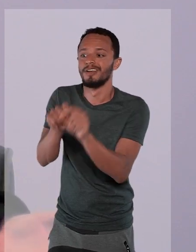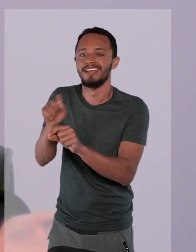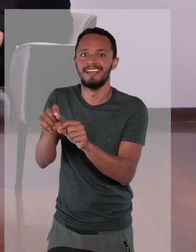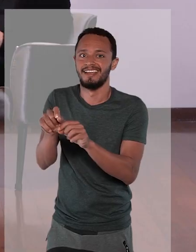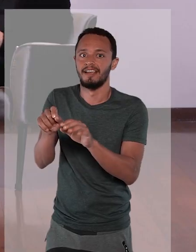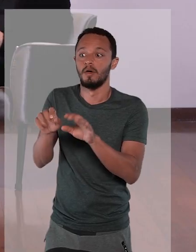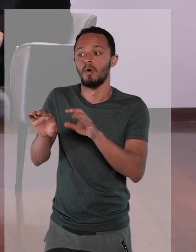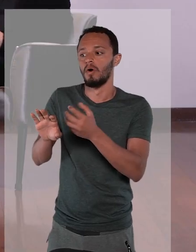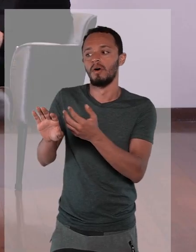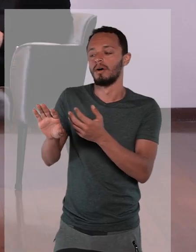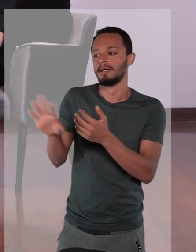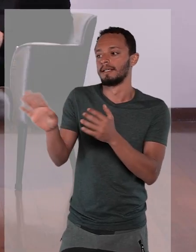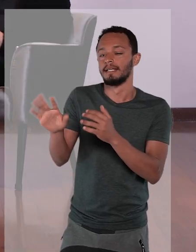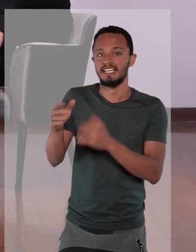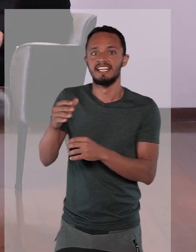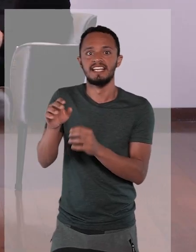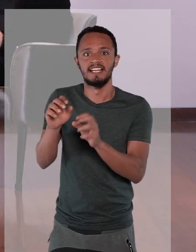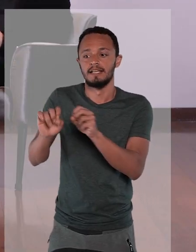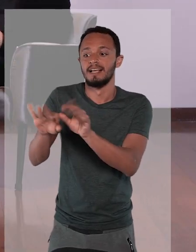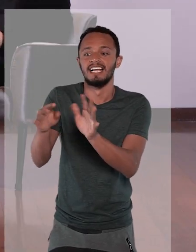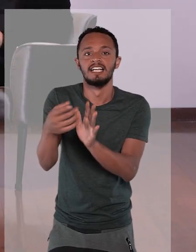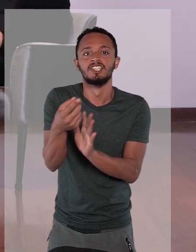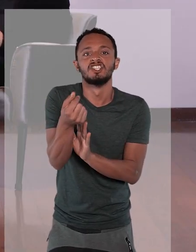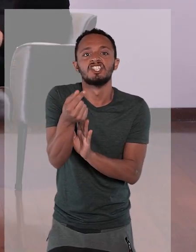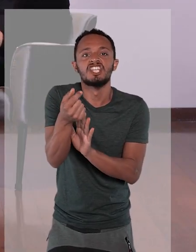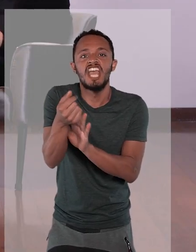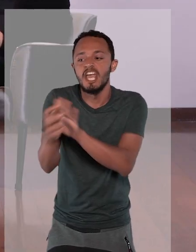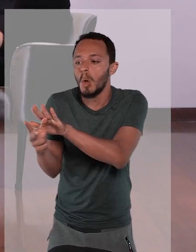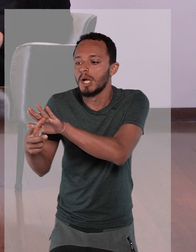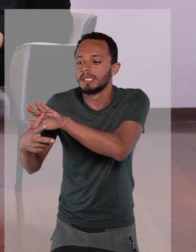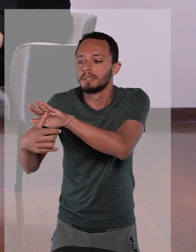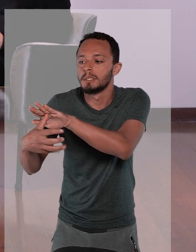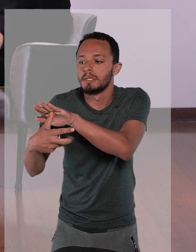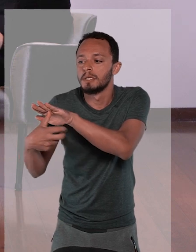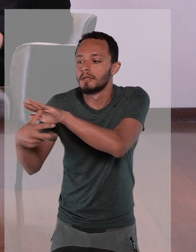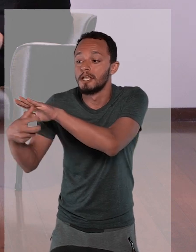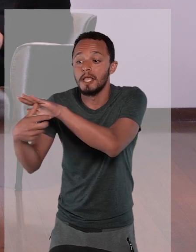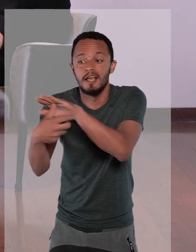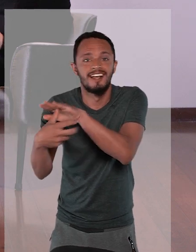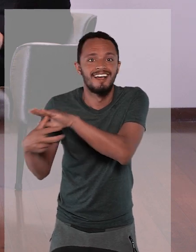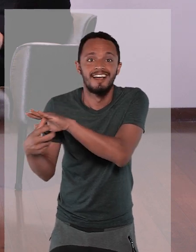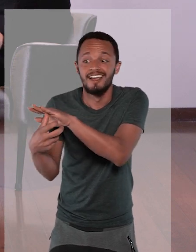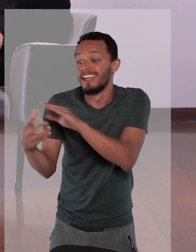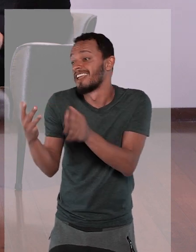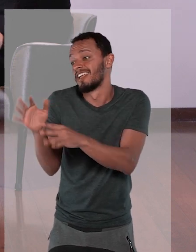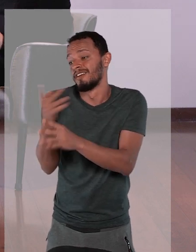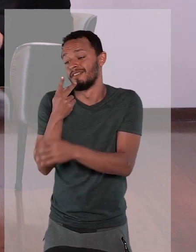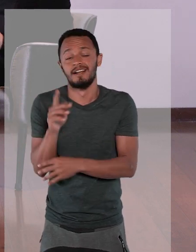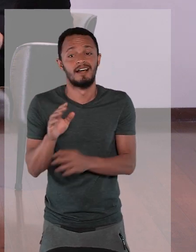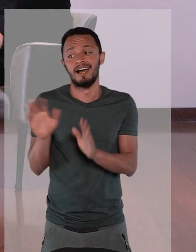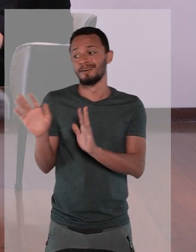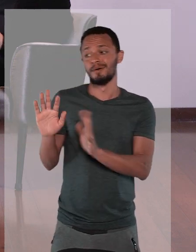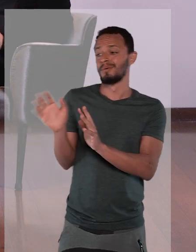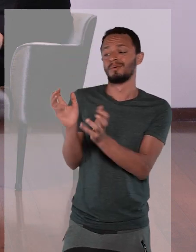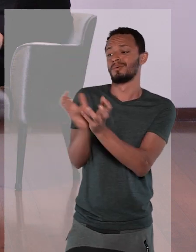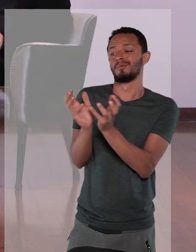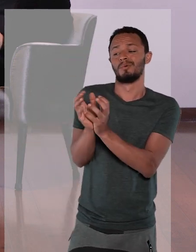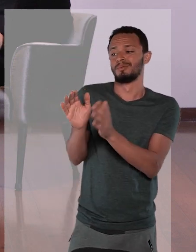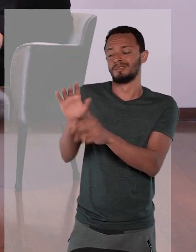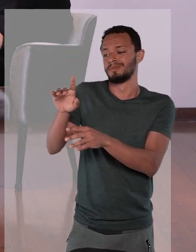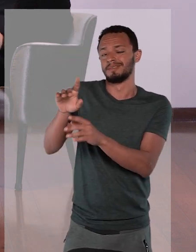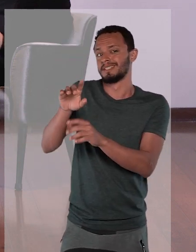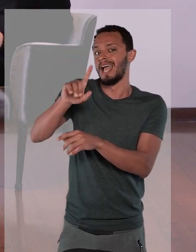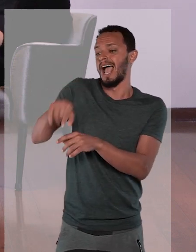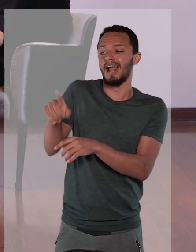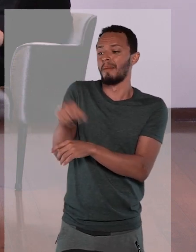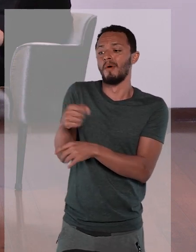grupo, porque não tem mais o menor sentido. Nós estamos fazendo um trabalho ridículo. Né? E aí a gente acabou o grupo. Foi muito triste aquilo para